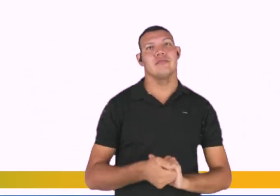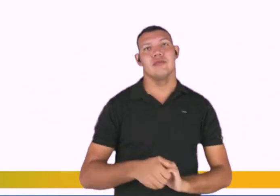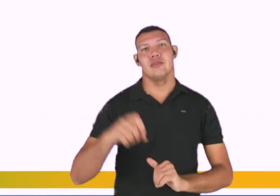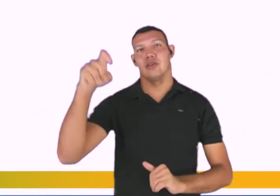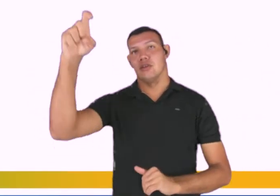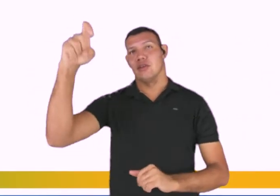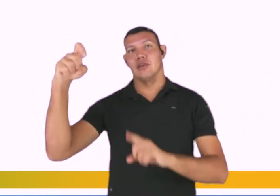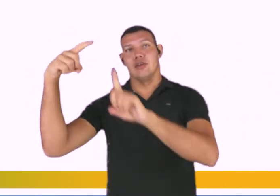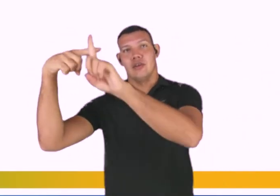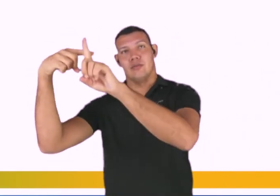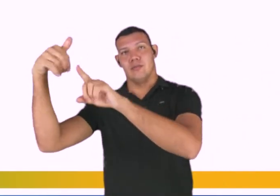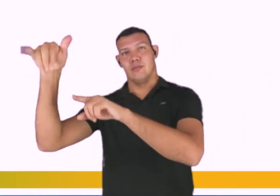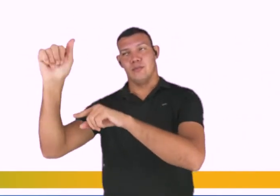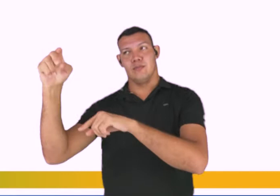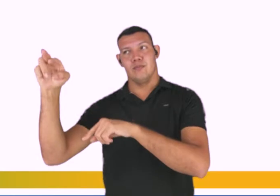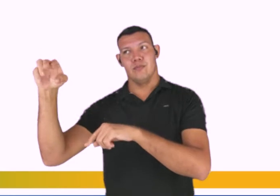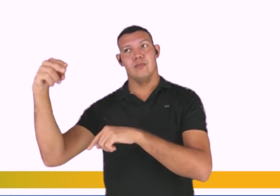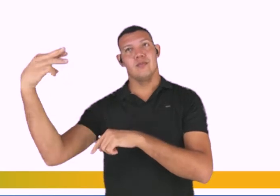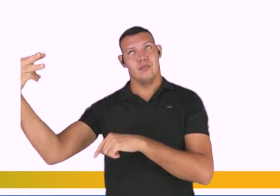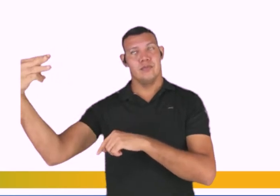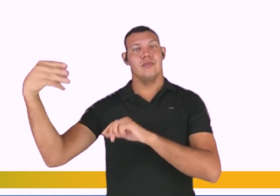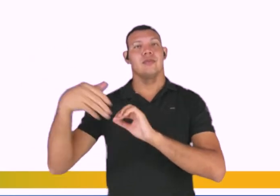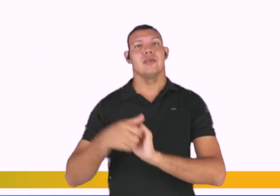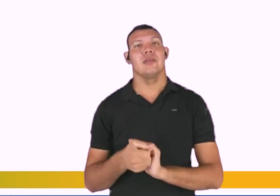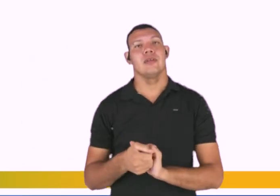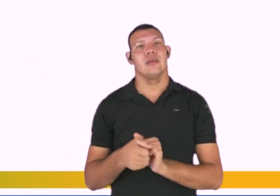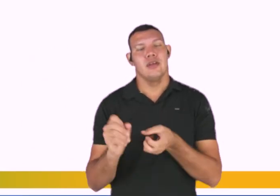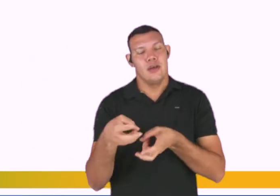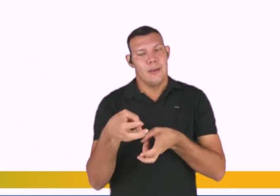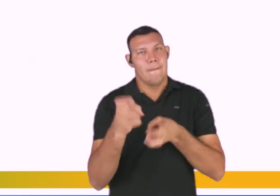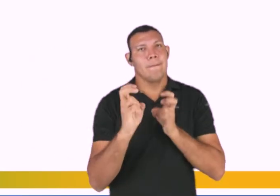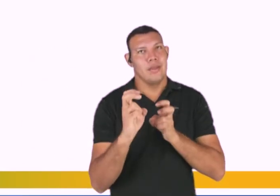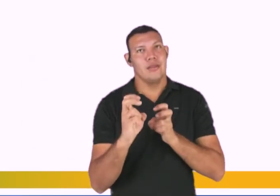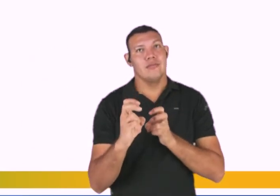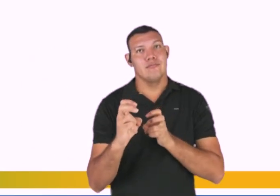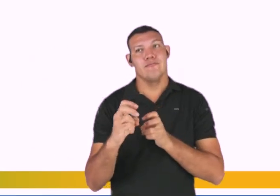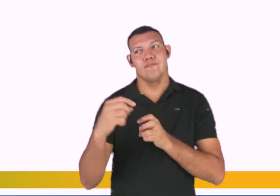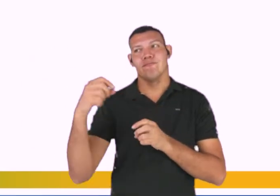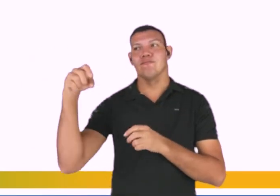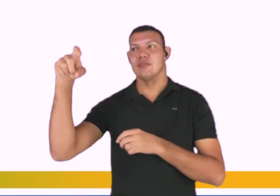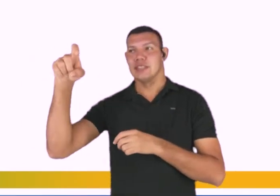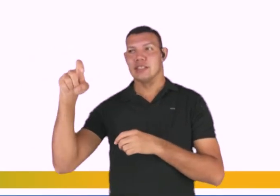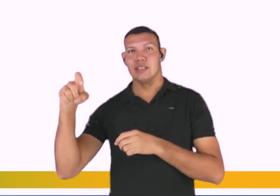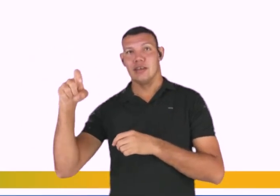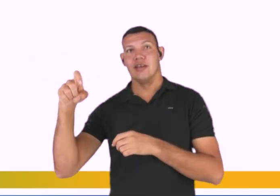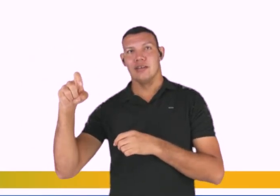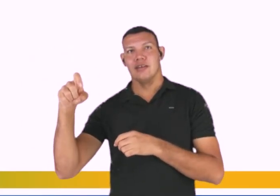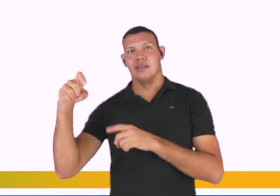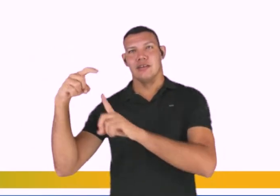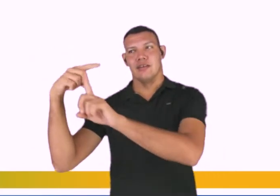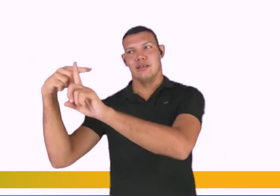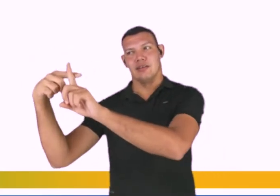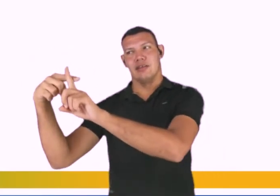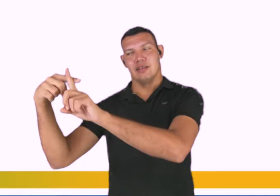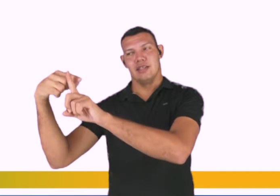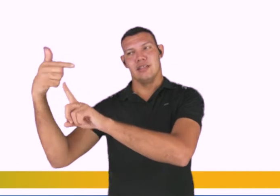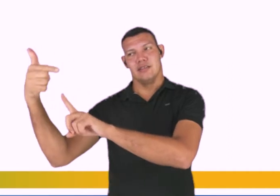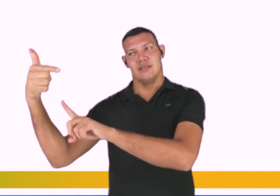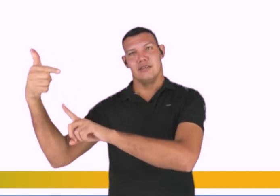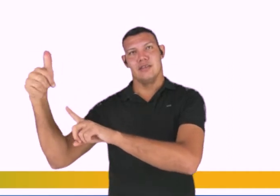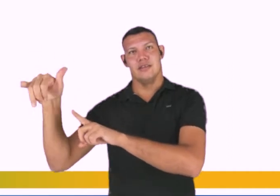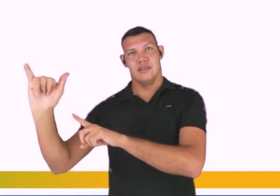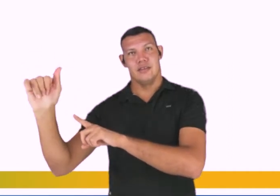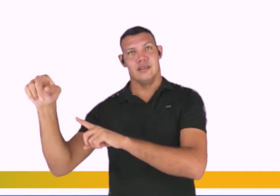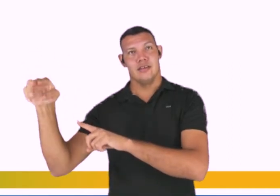a 3, essa equação é igual, mas percebam que a segunda equação difere da primeira, onde nós temos x